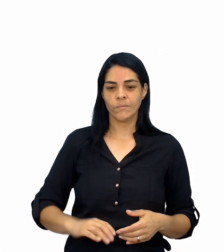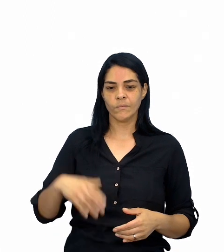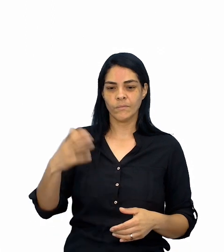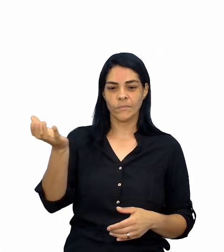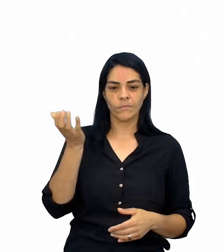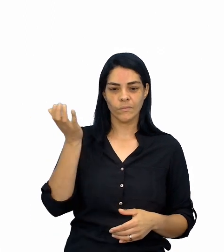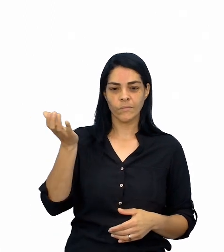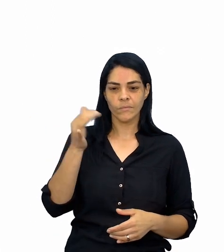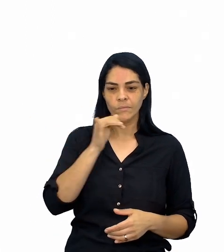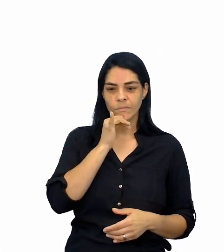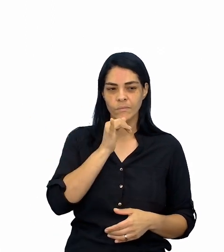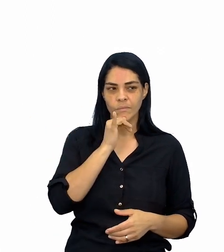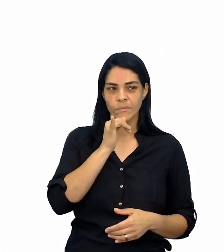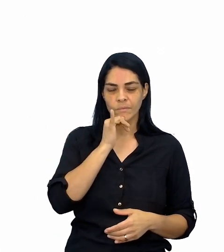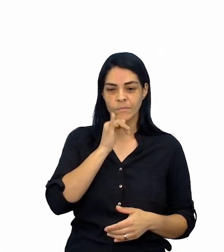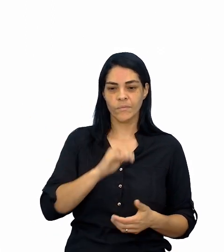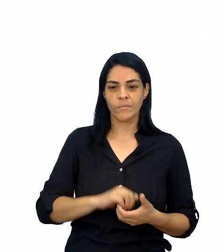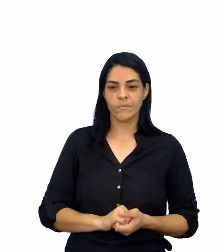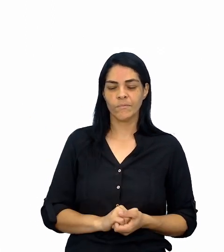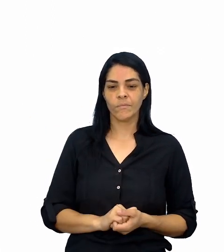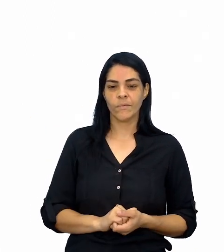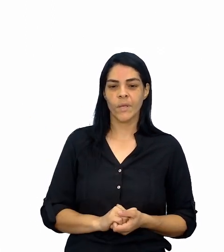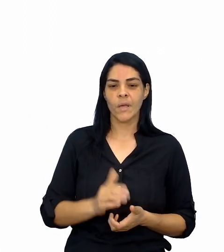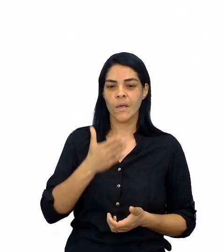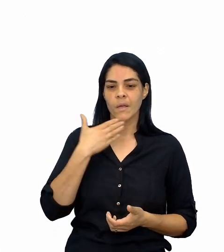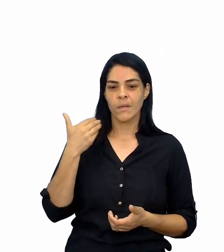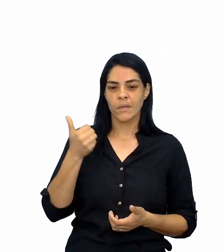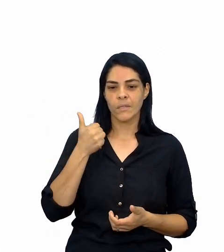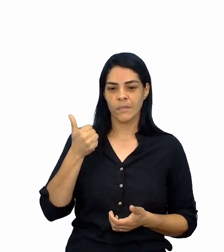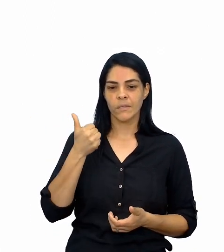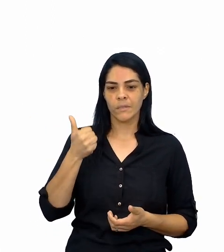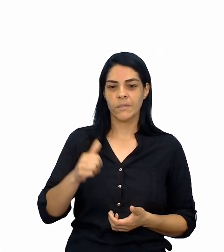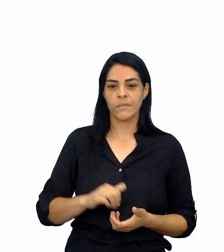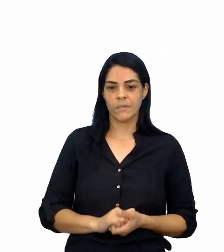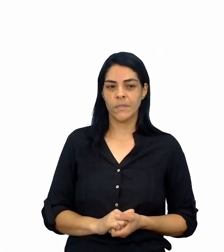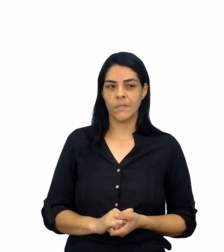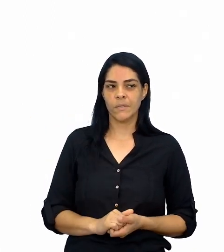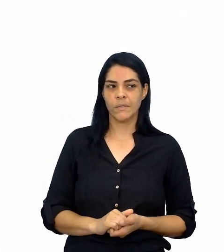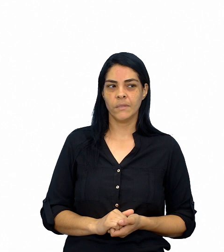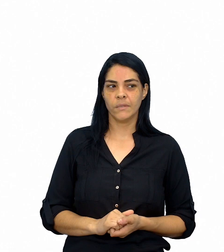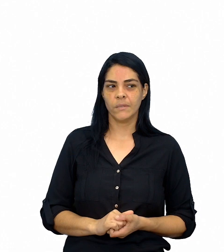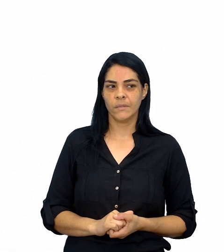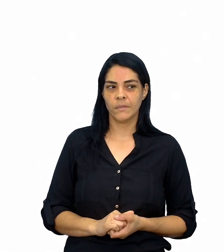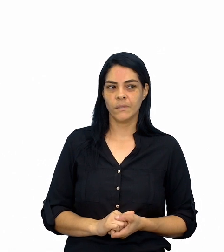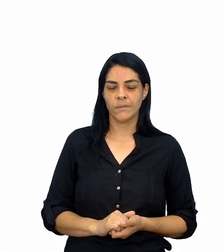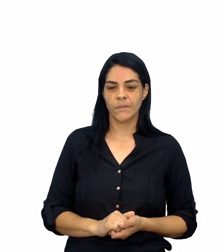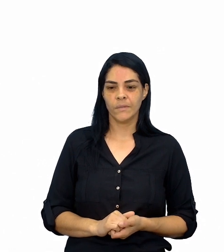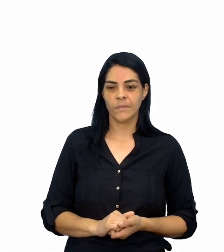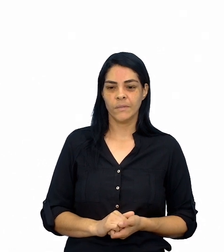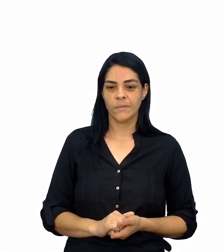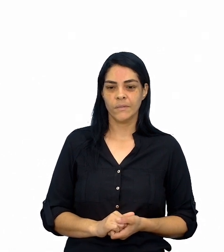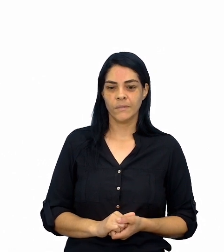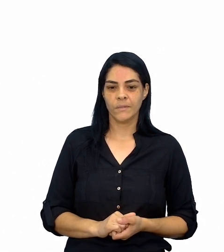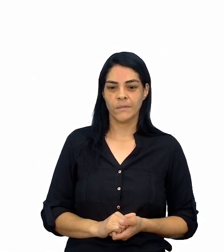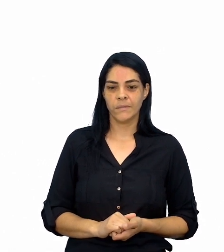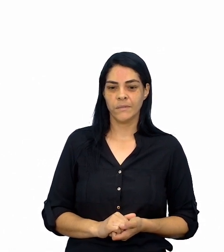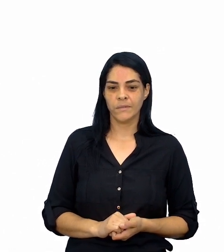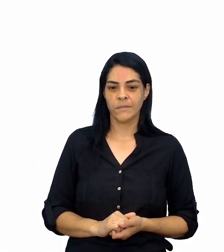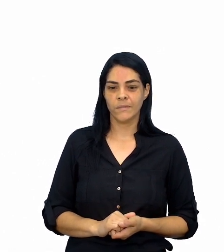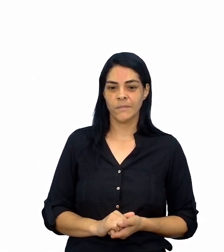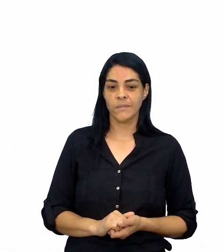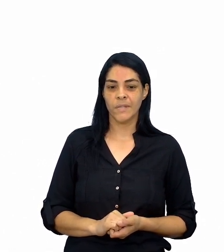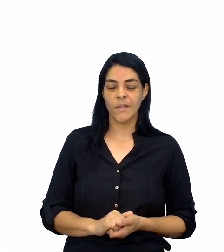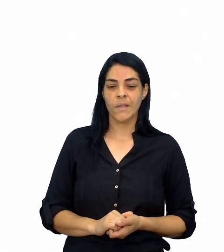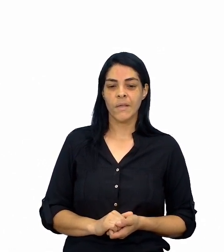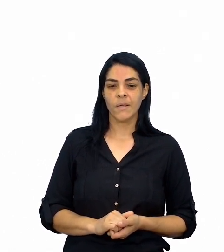por exemplo, reivindicar melhorias para o seu bairro por meio de uma carta de solicitação que